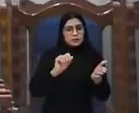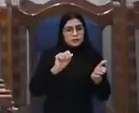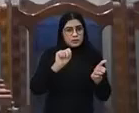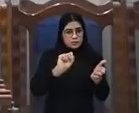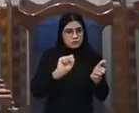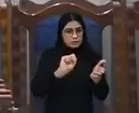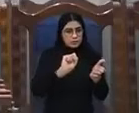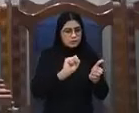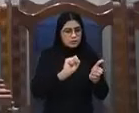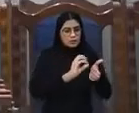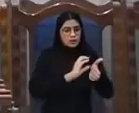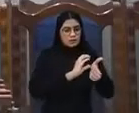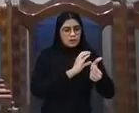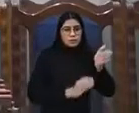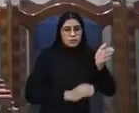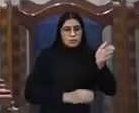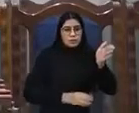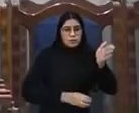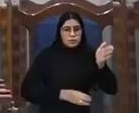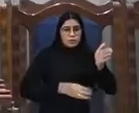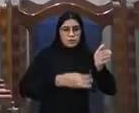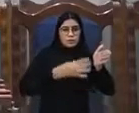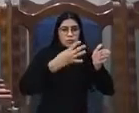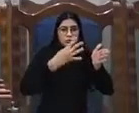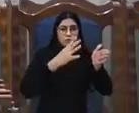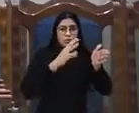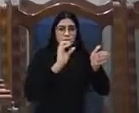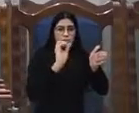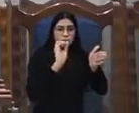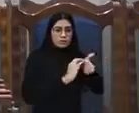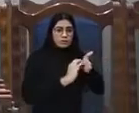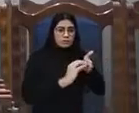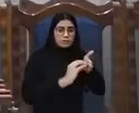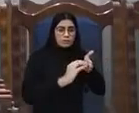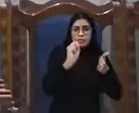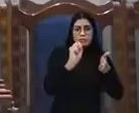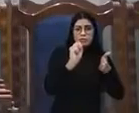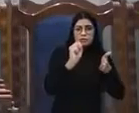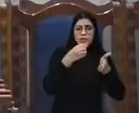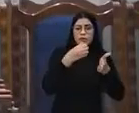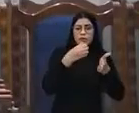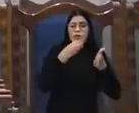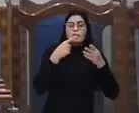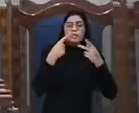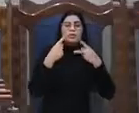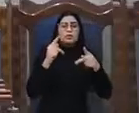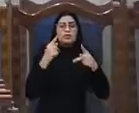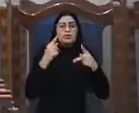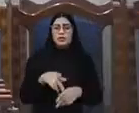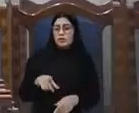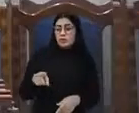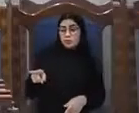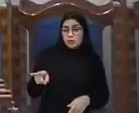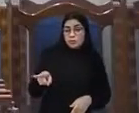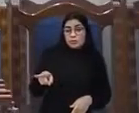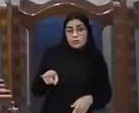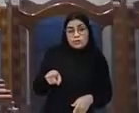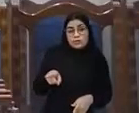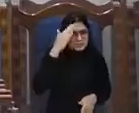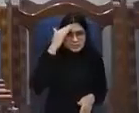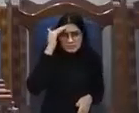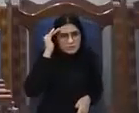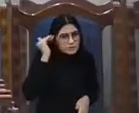estamos chegando para o final, mas olha Isaías 40 e 28, o profeta diz, você não sabe, você